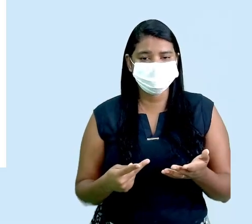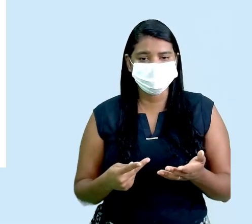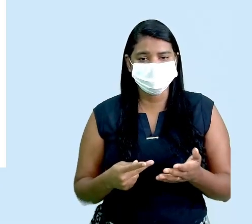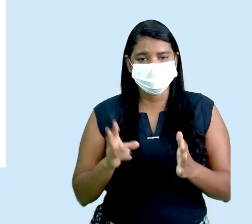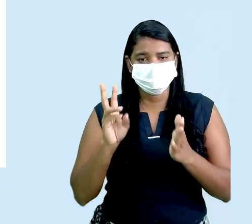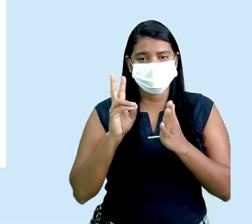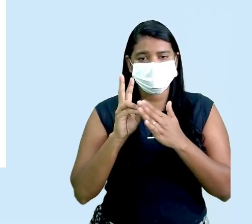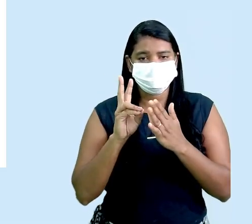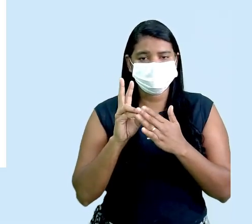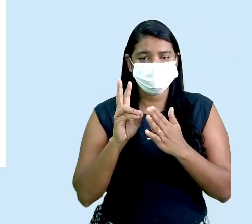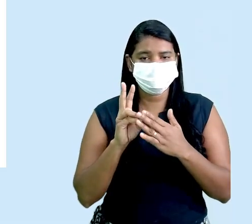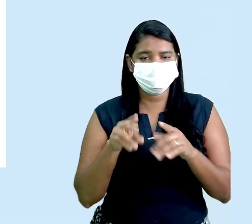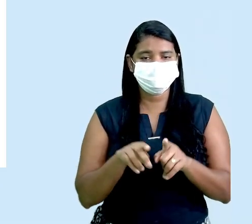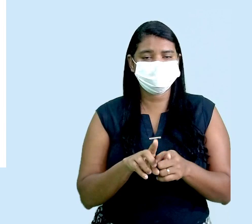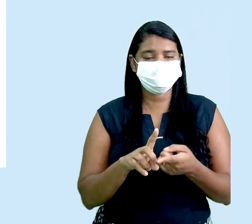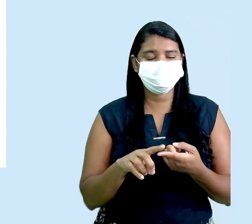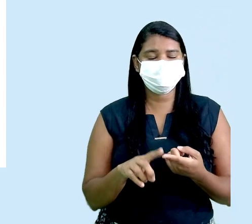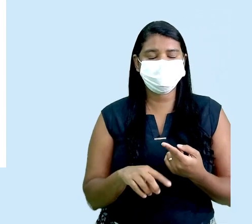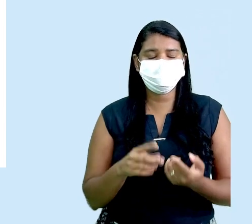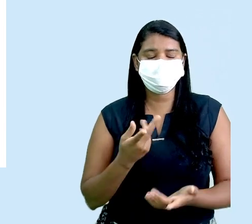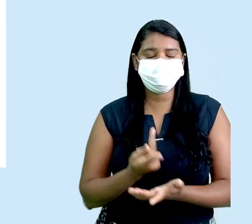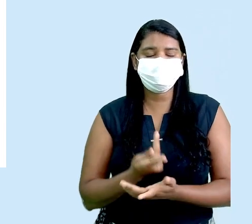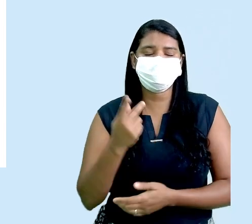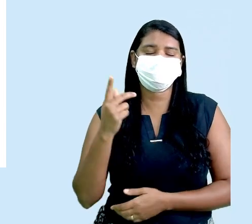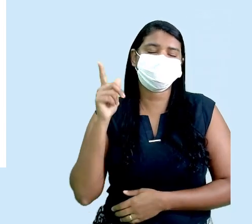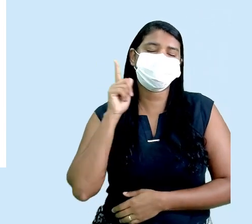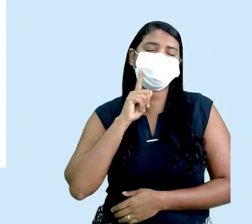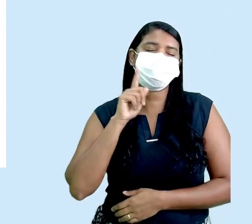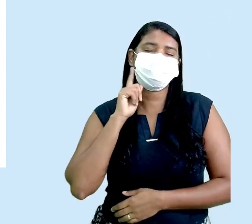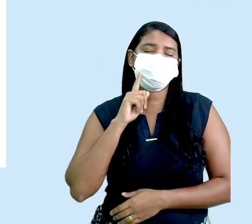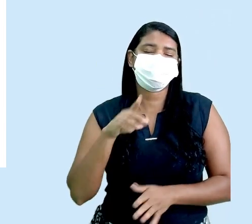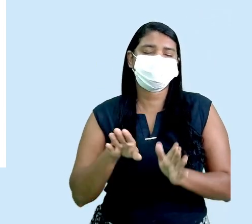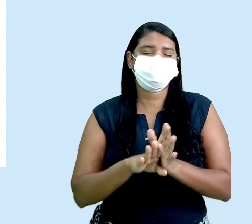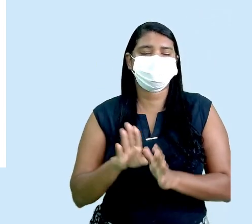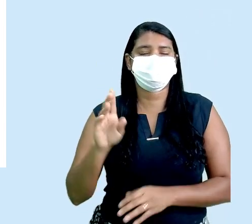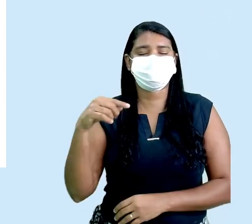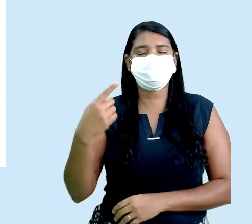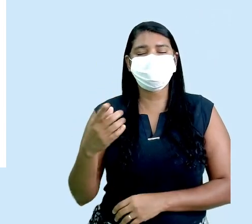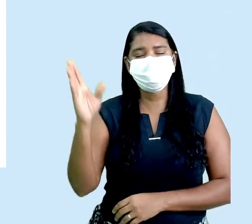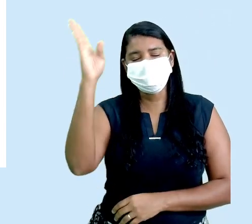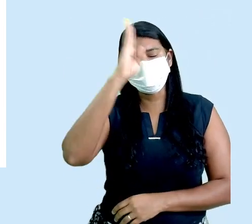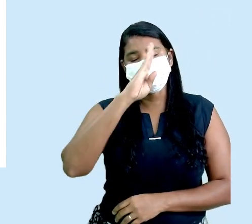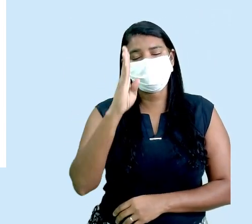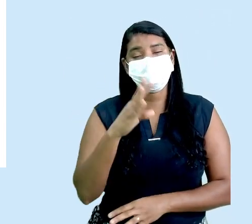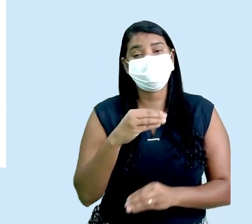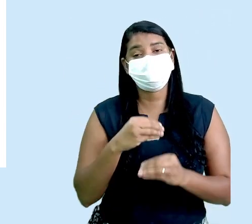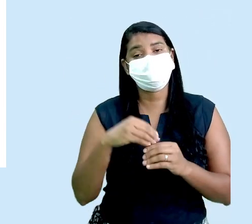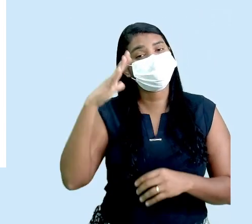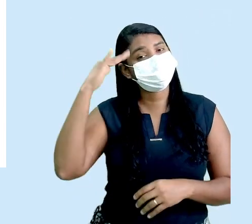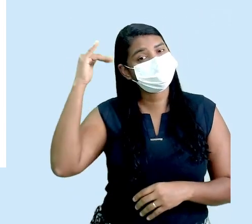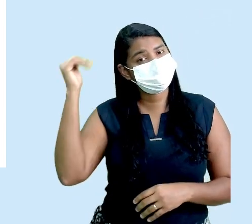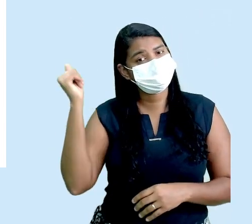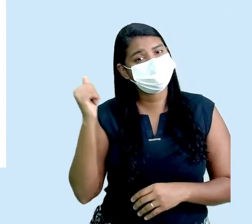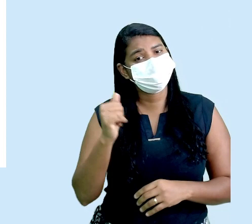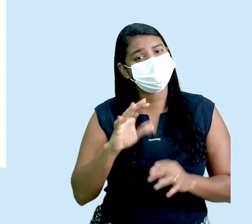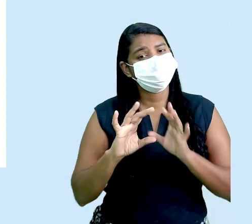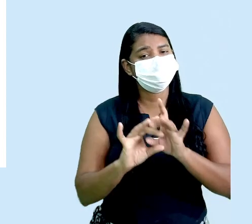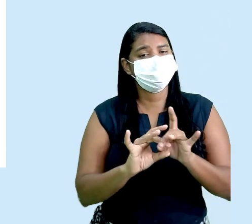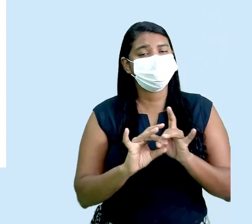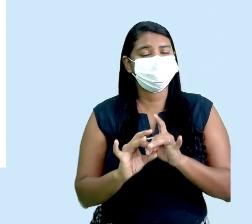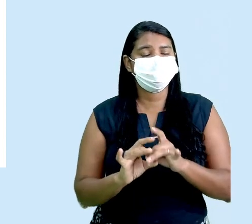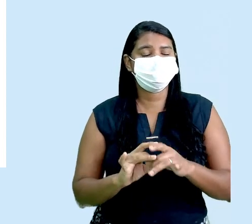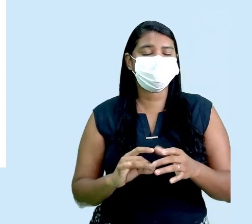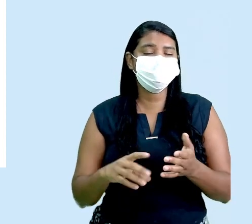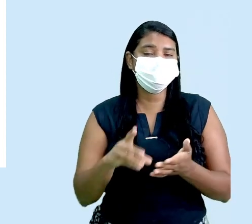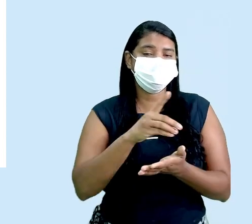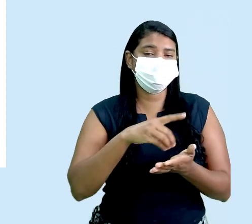indígena, né? Isso acontece nos Estados Unidos, depois chega aqui no Brasil e se torna uma corrente bastante forte dentro do design de